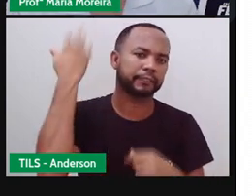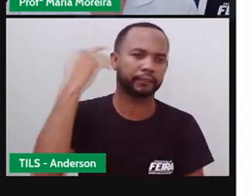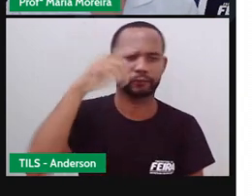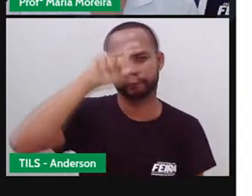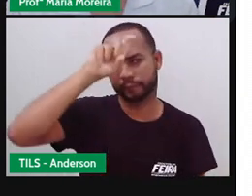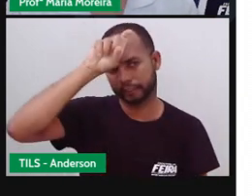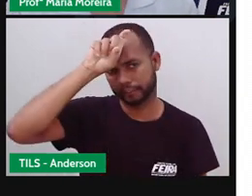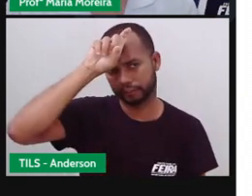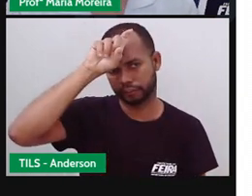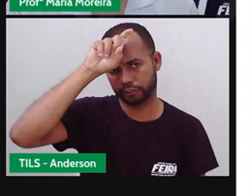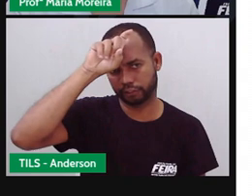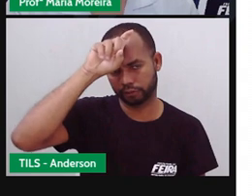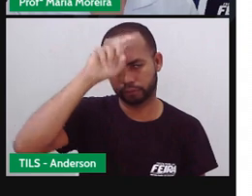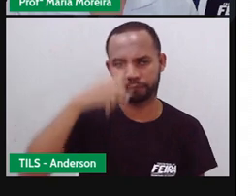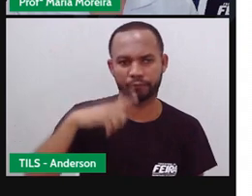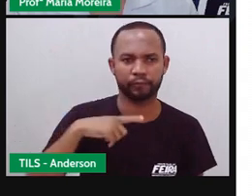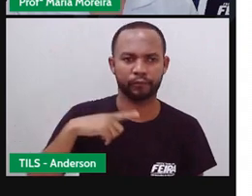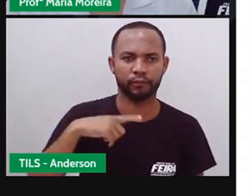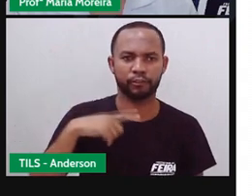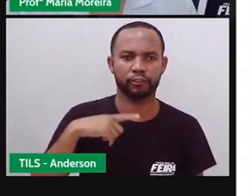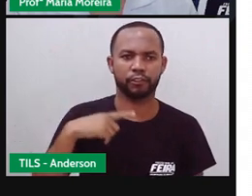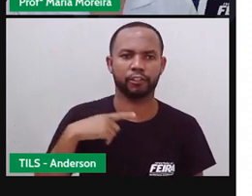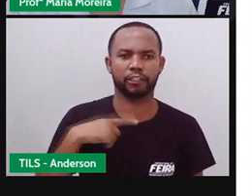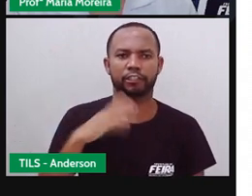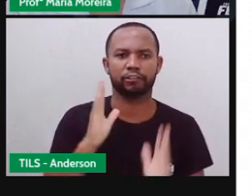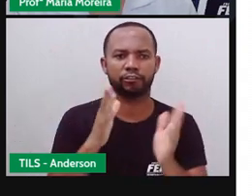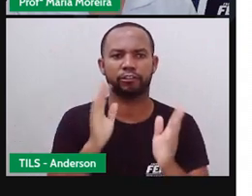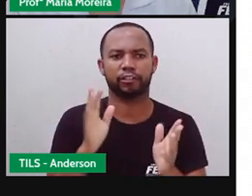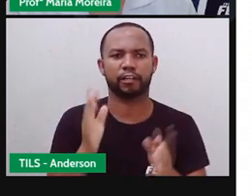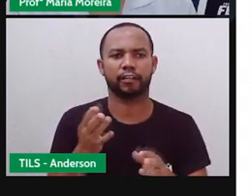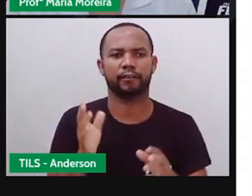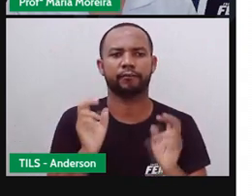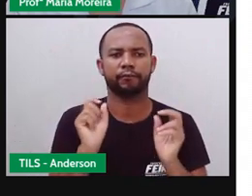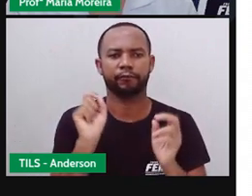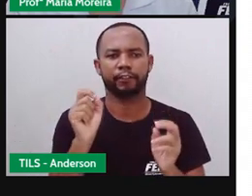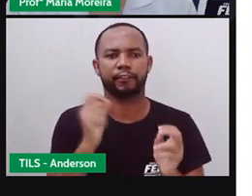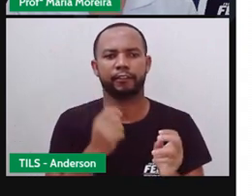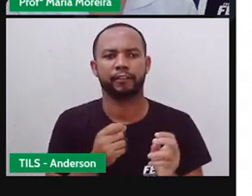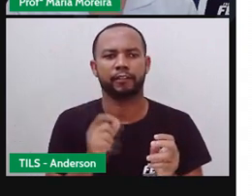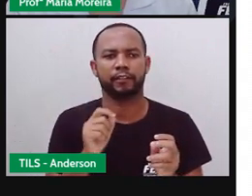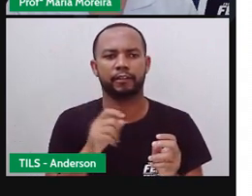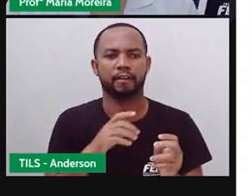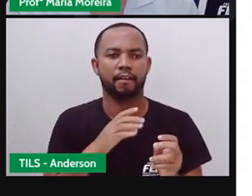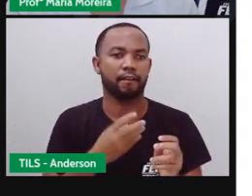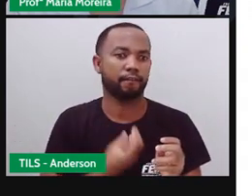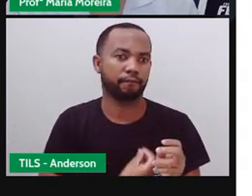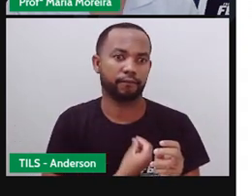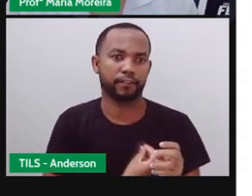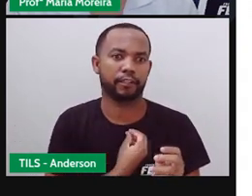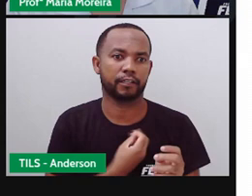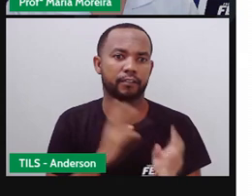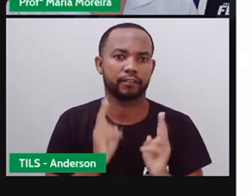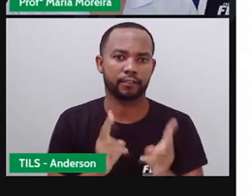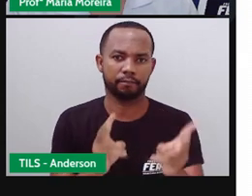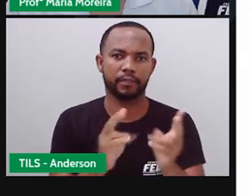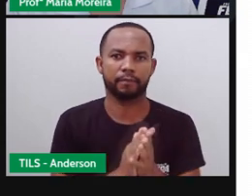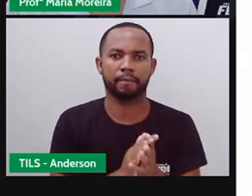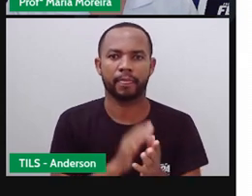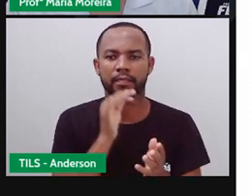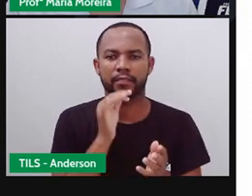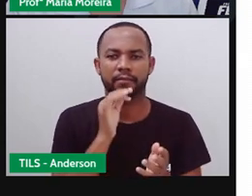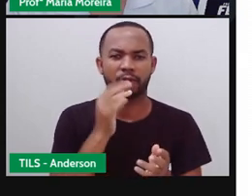né a rainha Cleópatra e seus contemporâneos a chamava de animal sagrado por dar